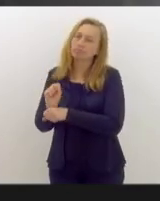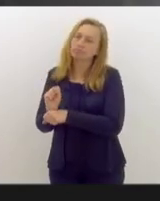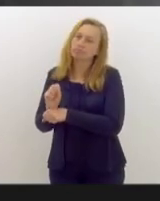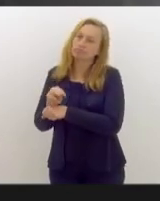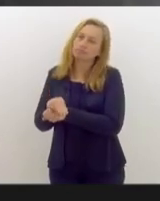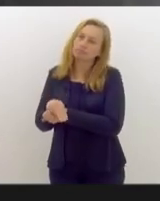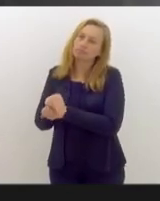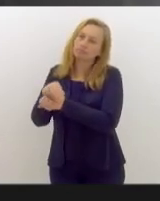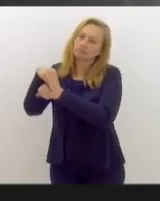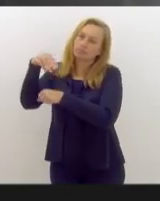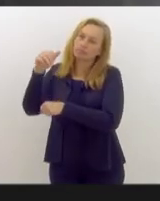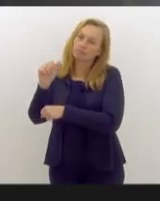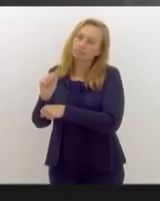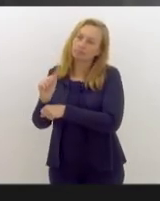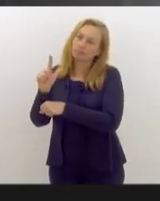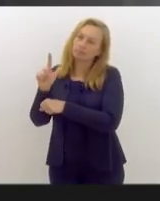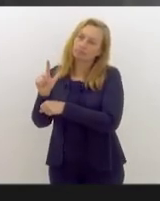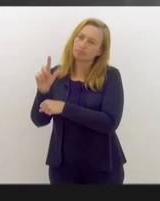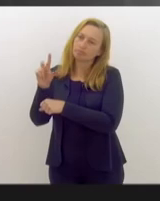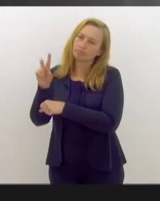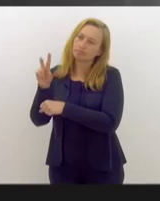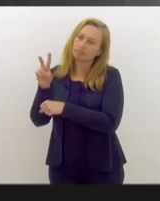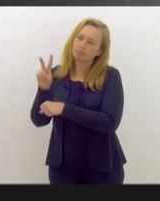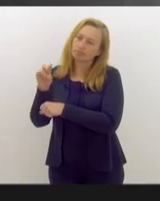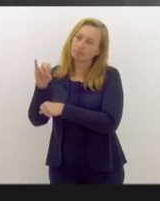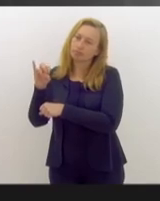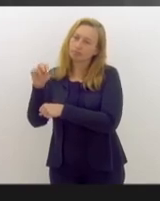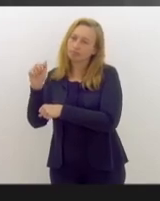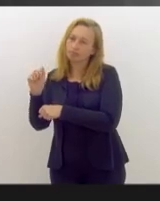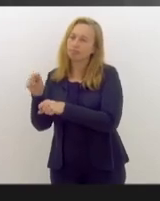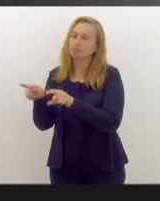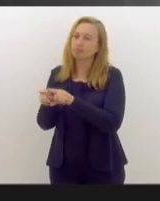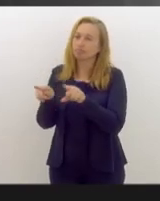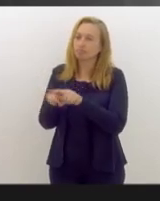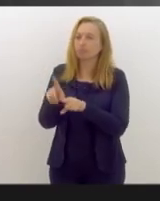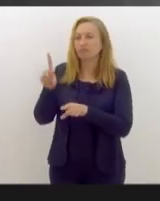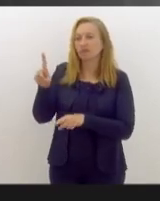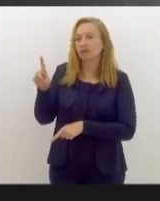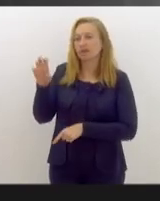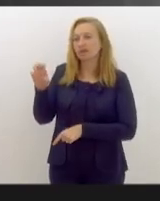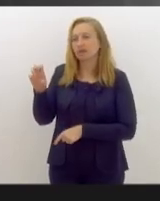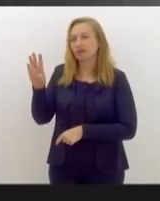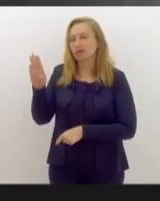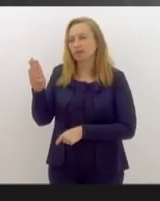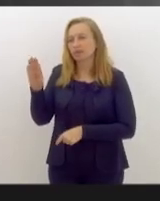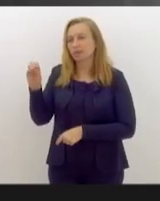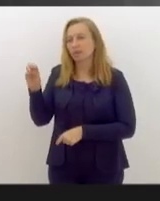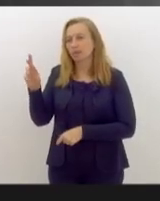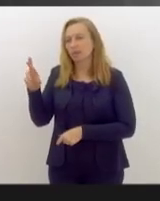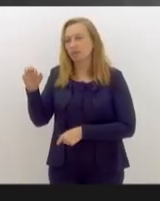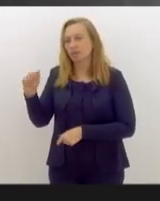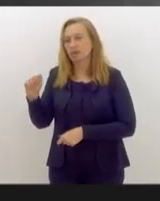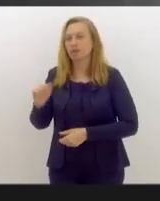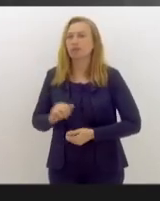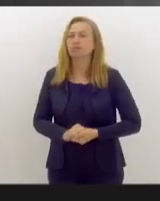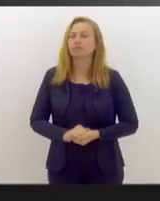da promotora Débora. É, conseguimos construir uma comissão e daí saiu o fórum,